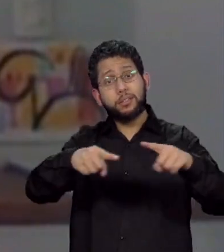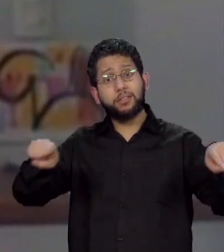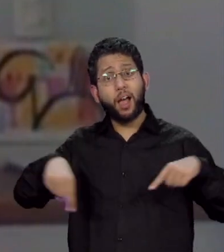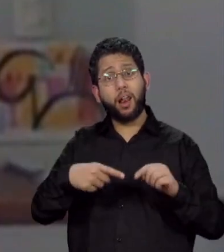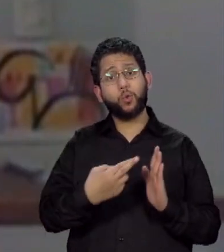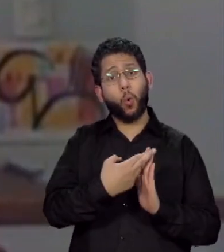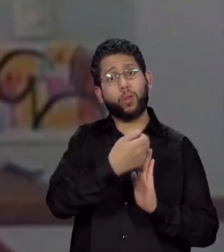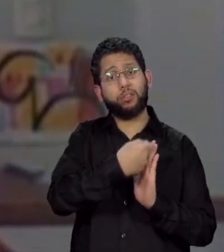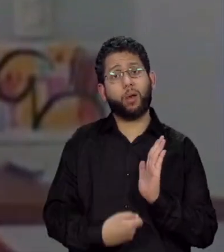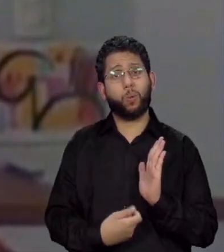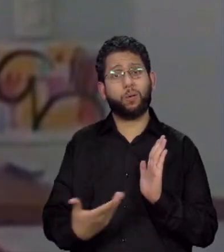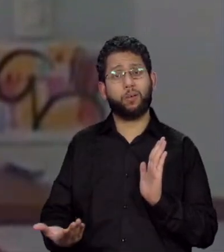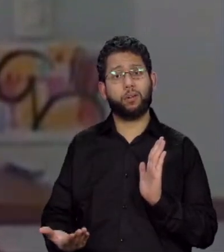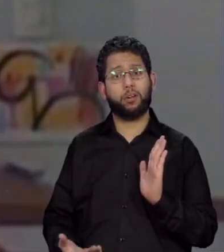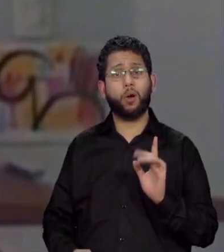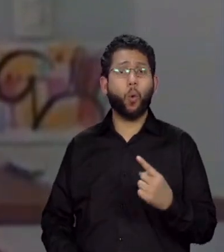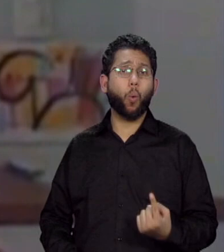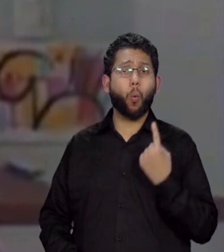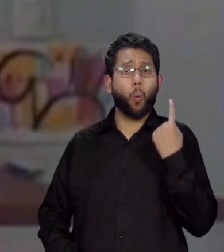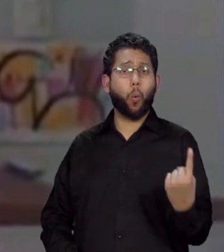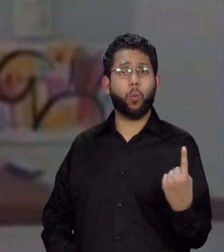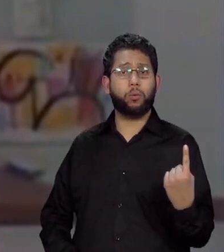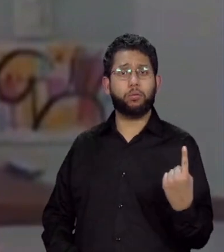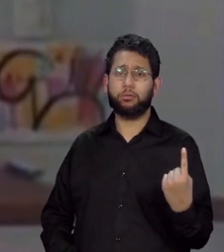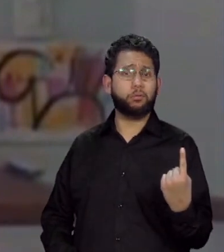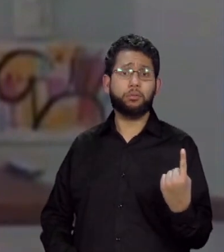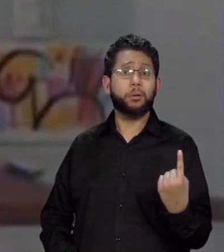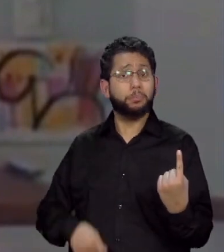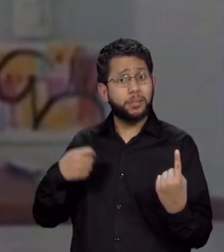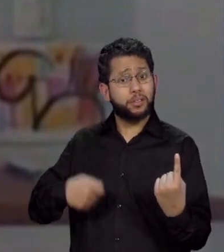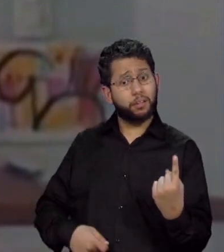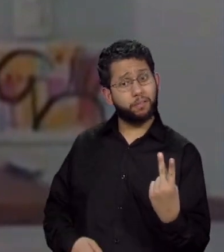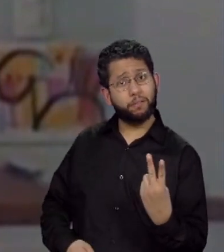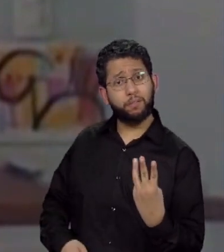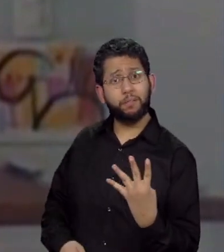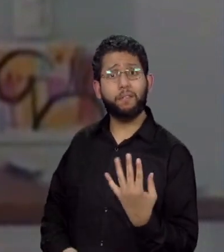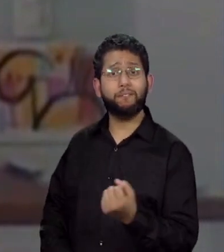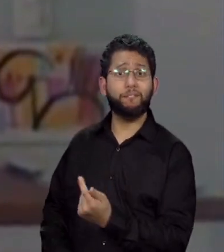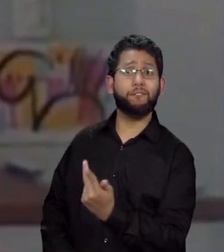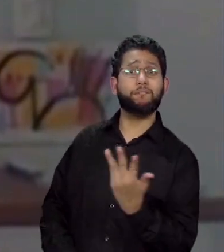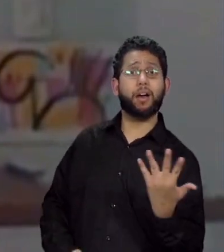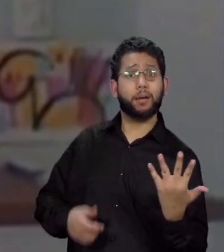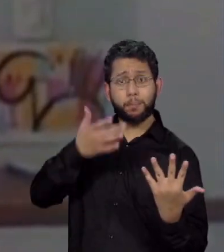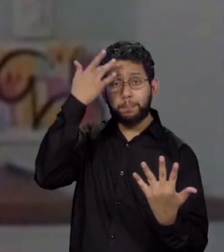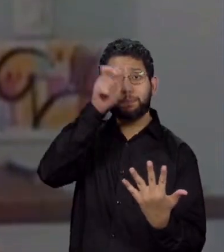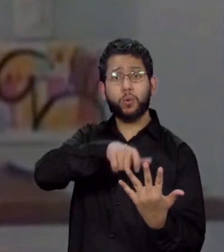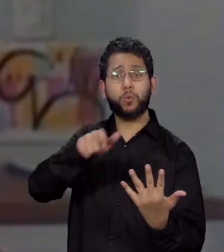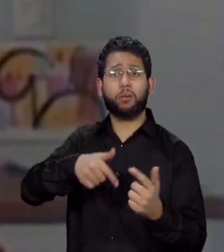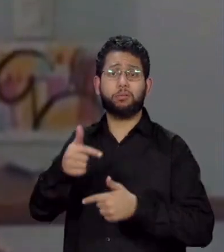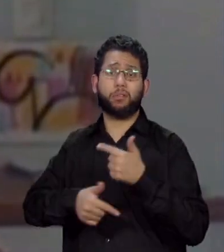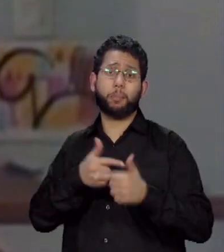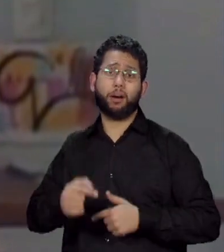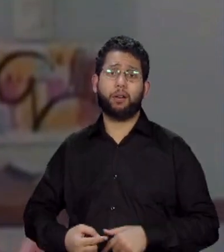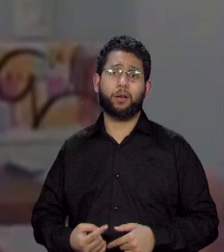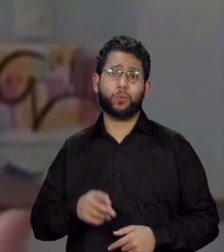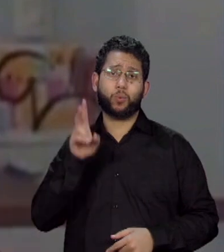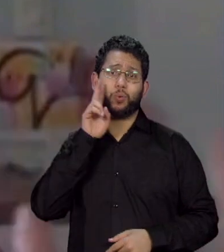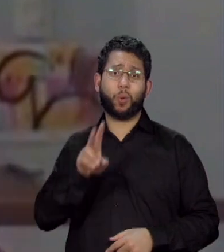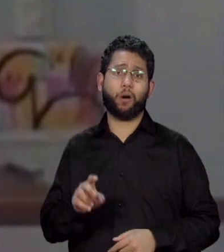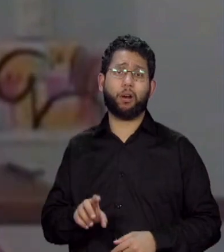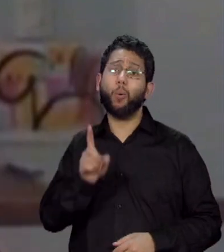né? Então, você não tem um talento roteirista, você tem um conjunto de talentos de roteiro, né, na área de roteiro,